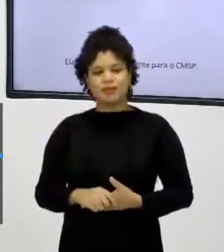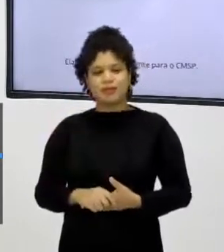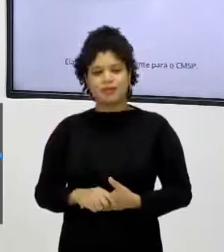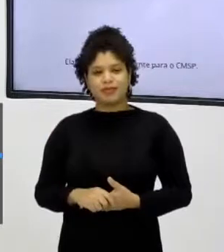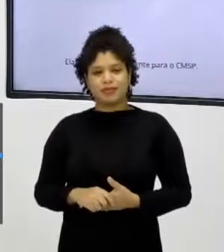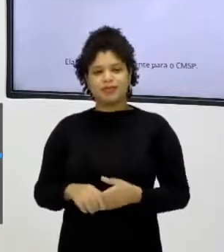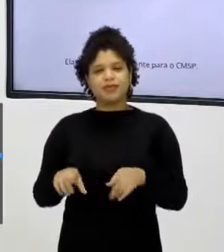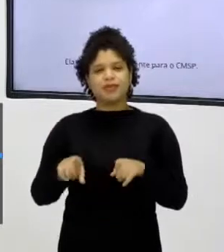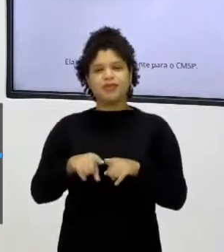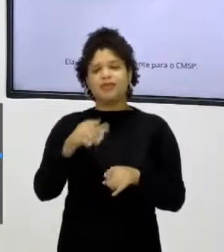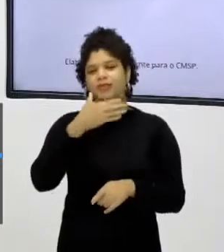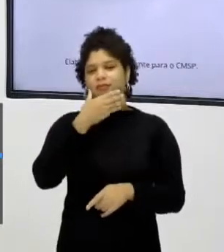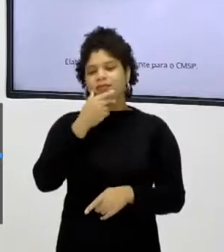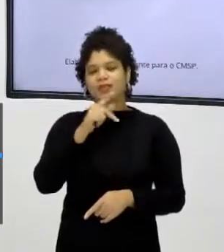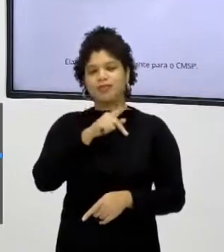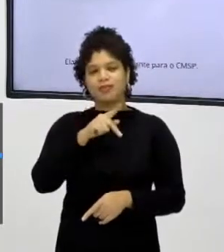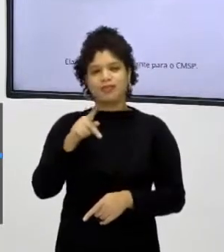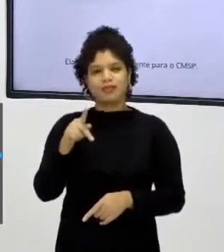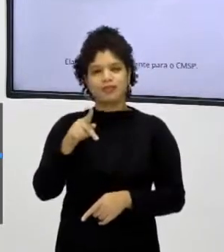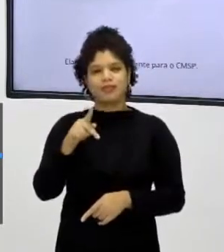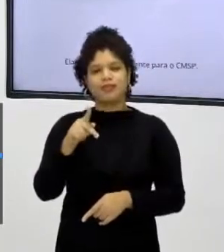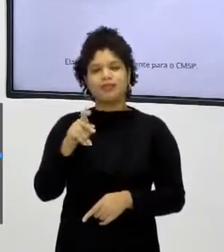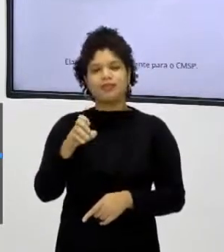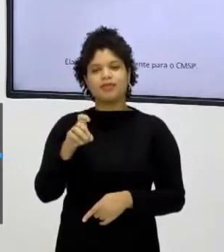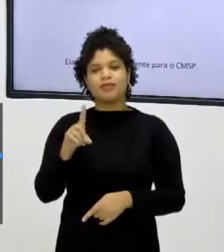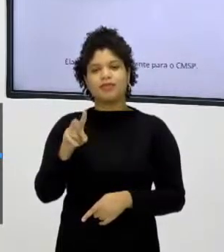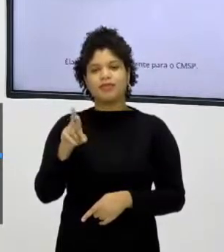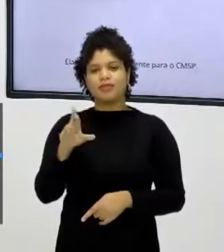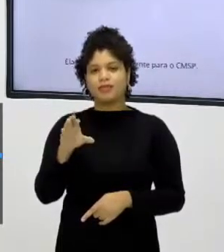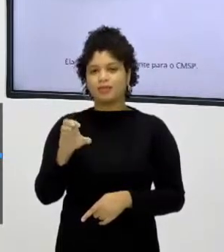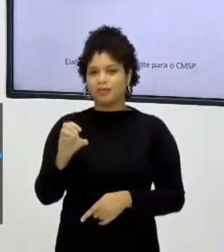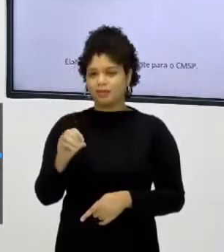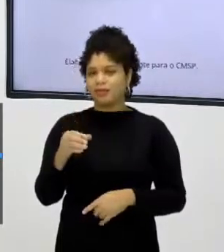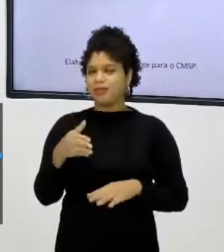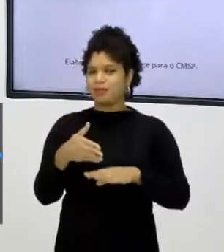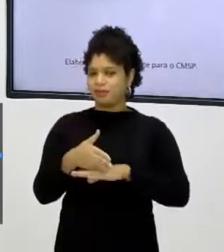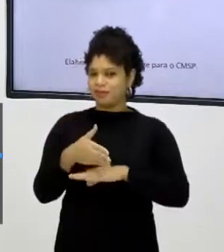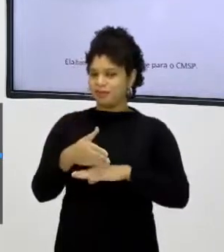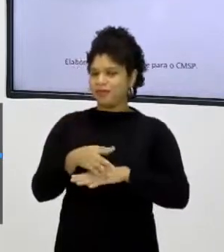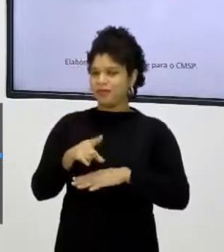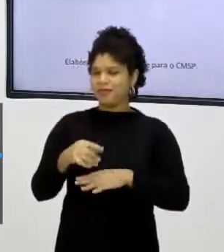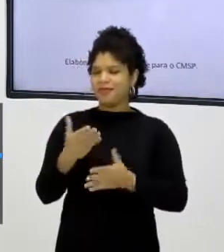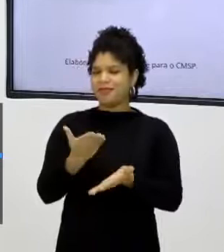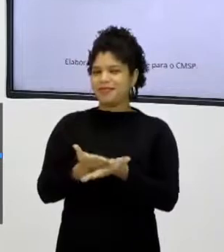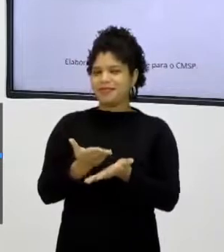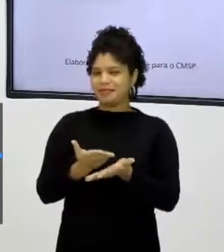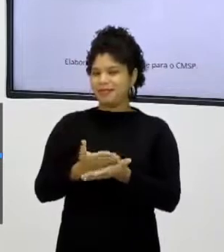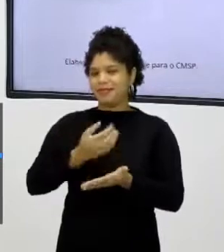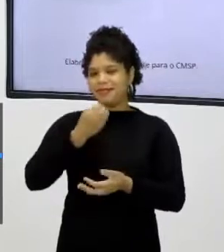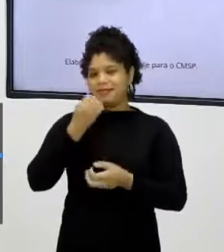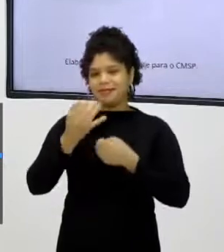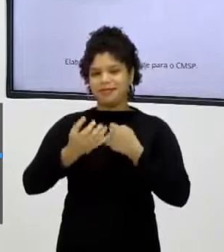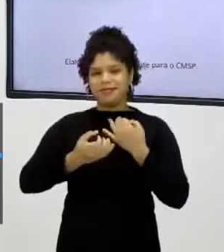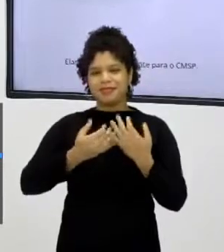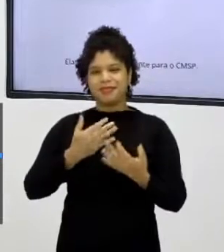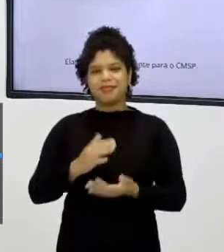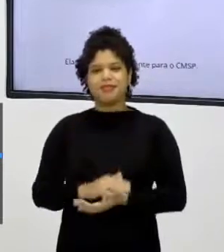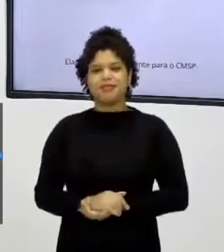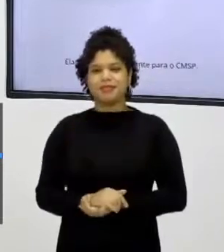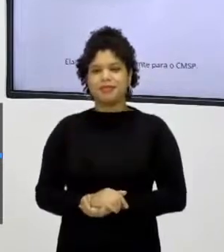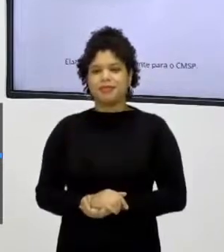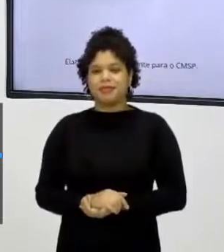professor Pedro, sempre com a gente aí participando, né? Professor Maria Alice, professor Rita, professor Hamilton. O professor Hamilton colocou assim, espécies